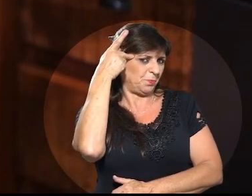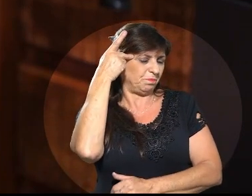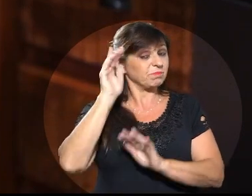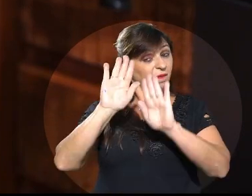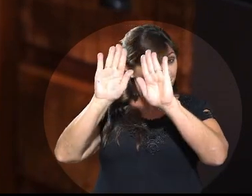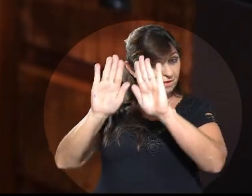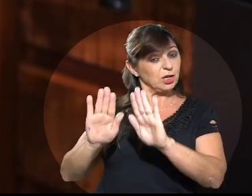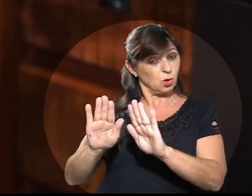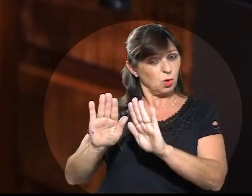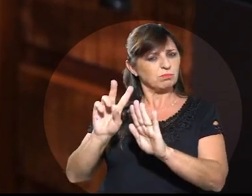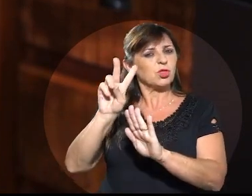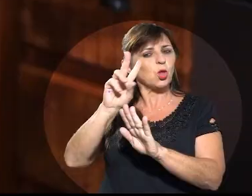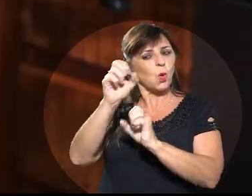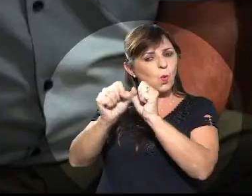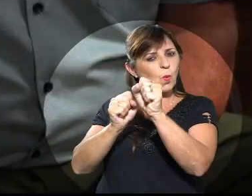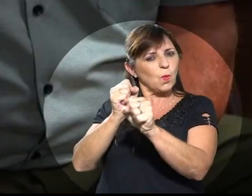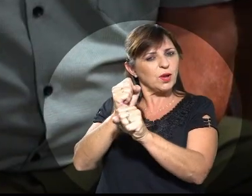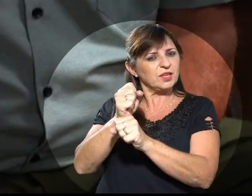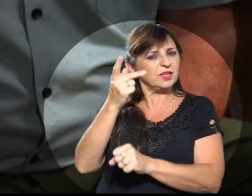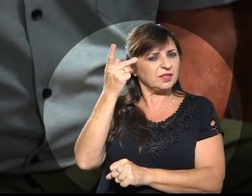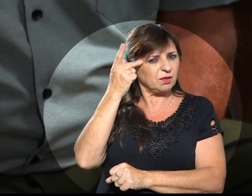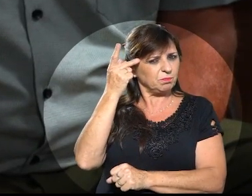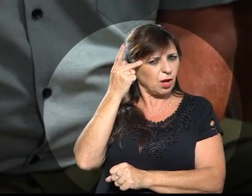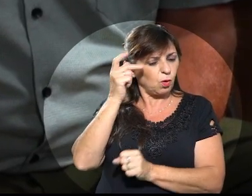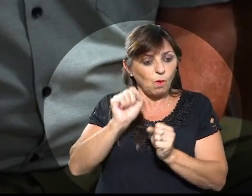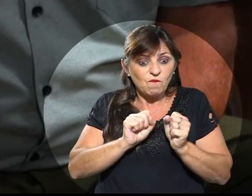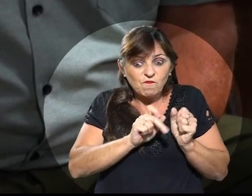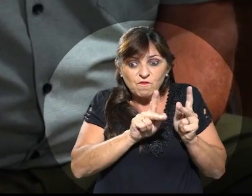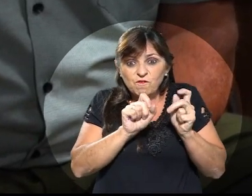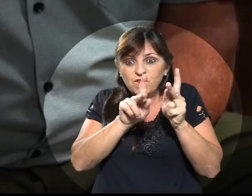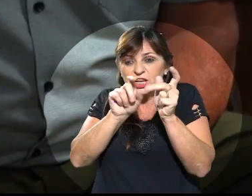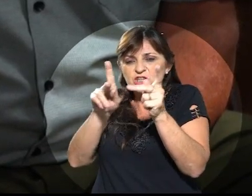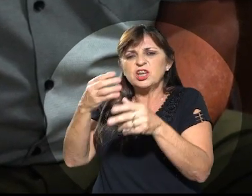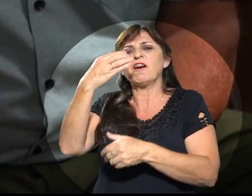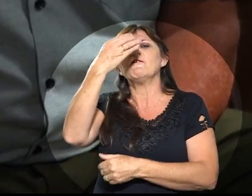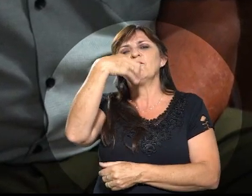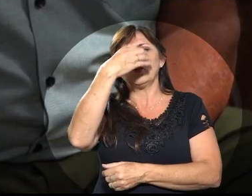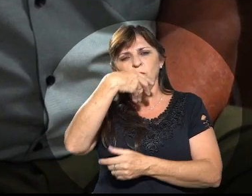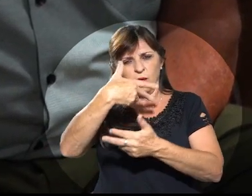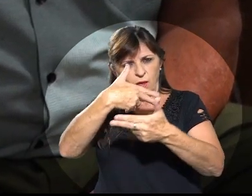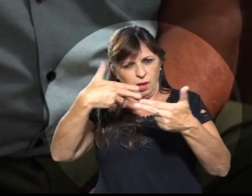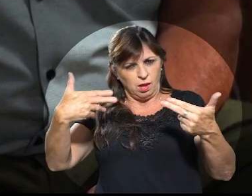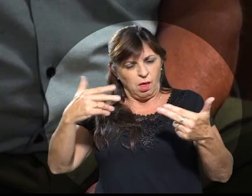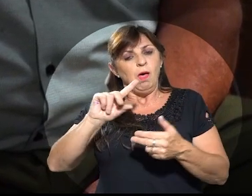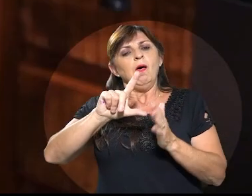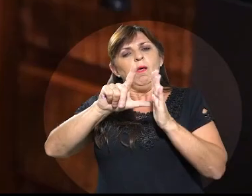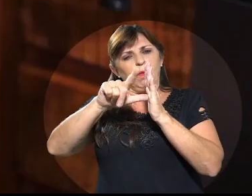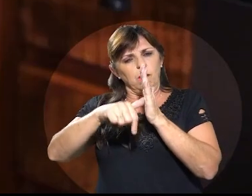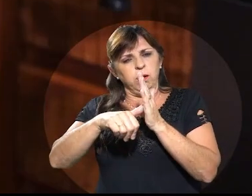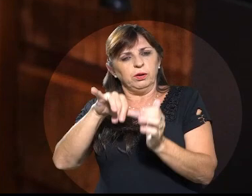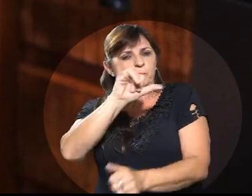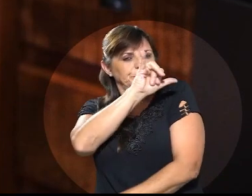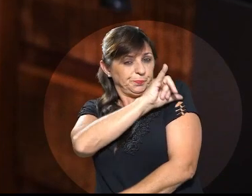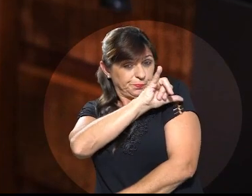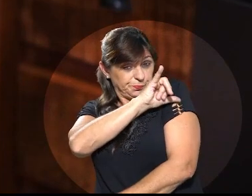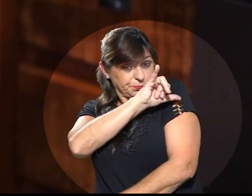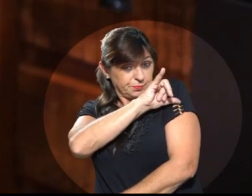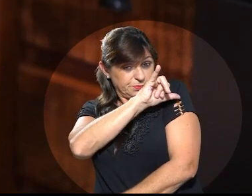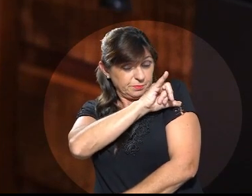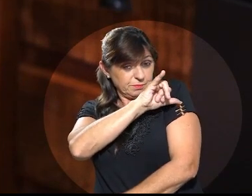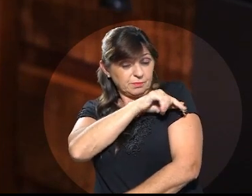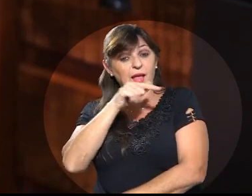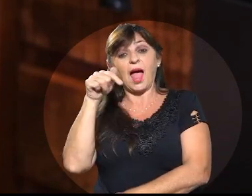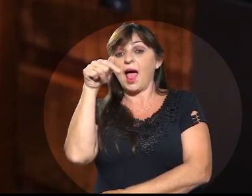2 anos. Ele vendia frutas. Aí depois ele foi para o Rio de Janeiro. Aí ele começou a fazer aquilo